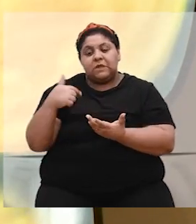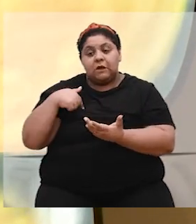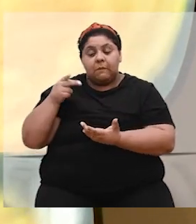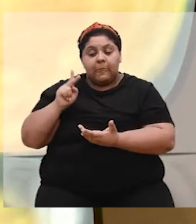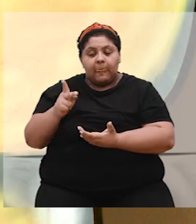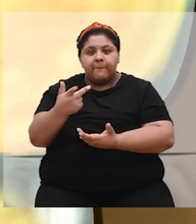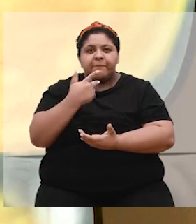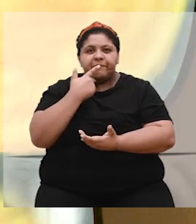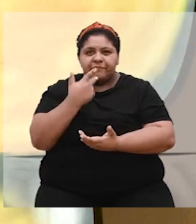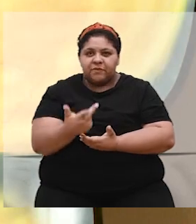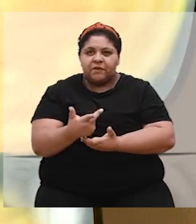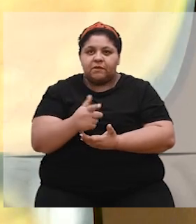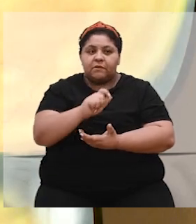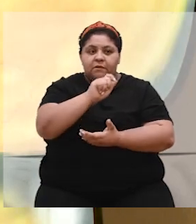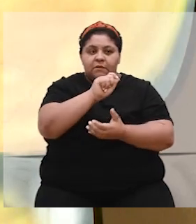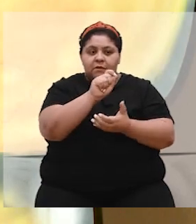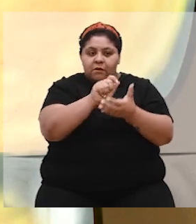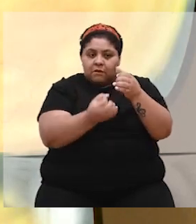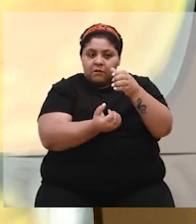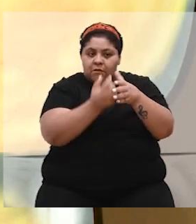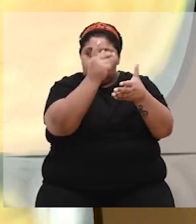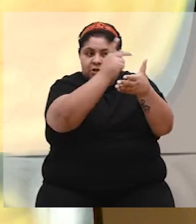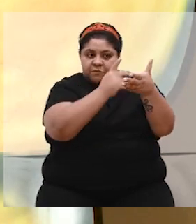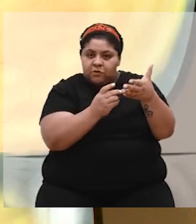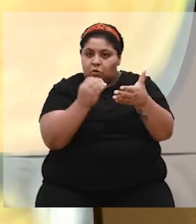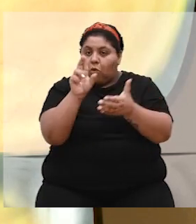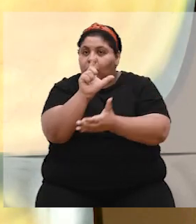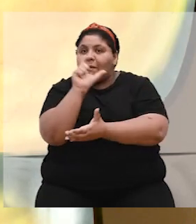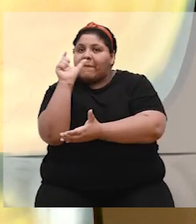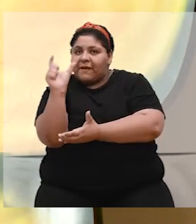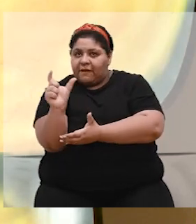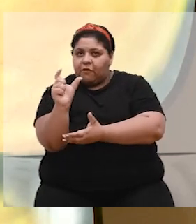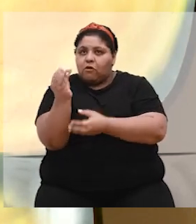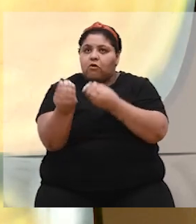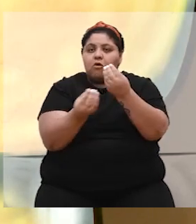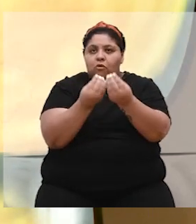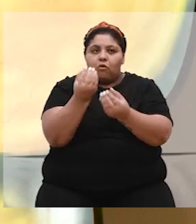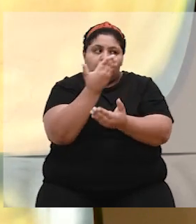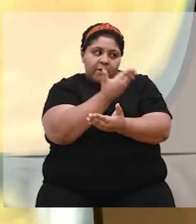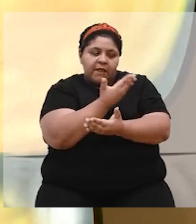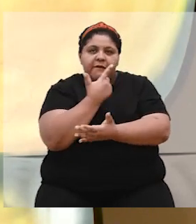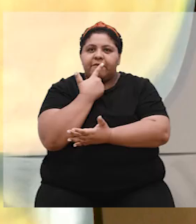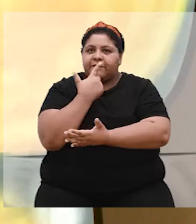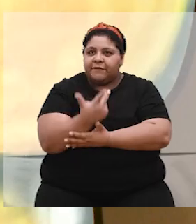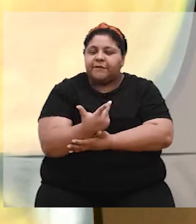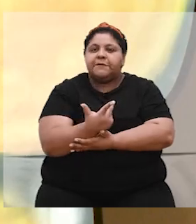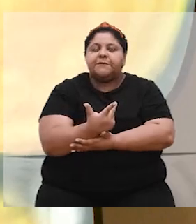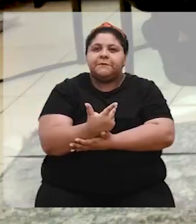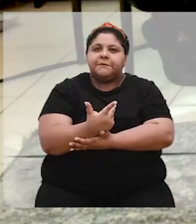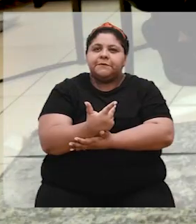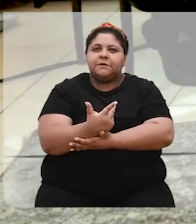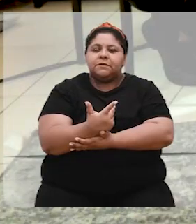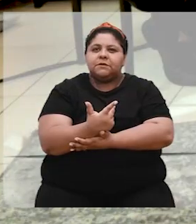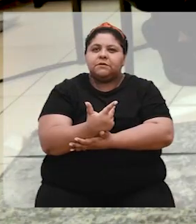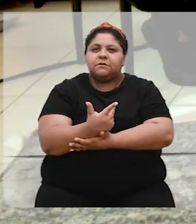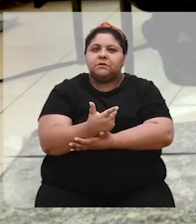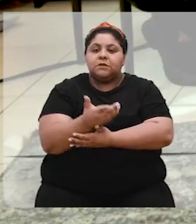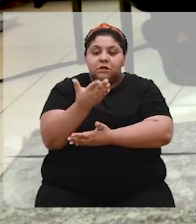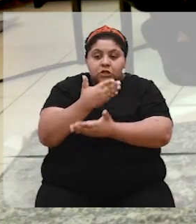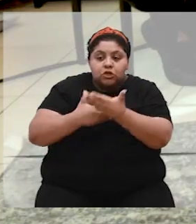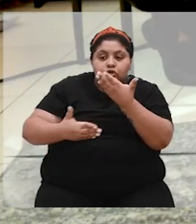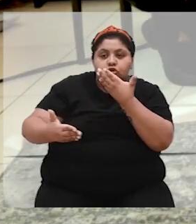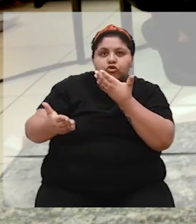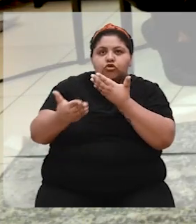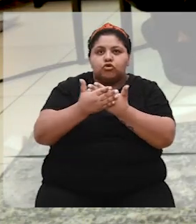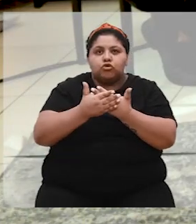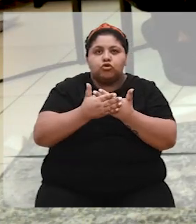Tanto, eu sempre digo, né, que são autores de imagem ou da palavra, mas como o Vô fala, a Ana também sabe,